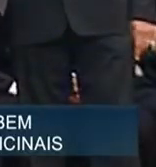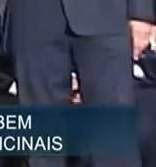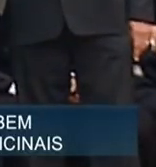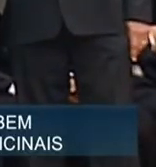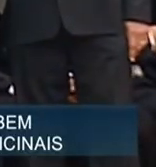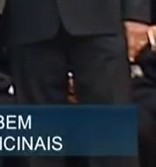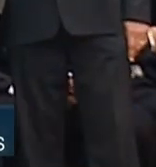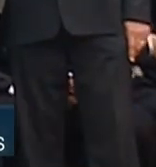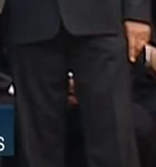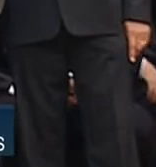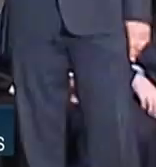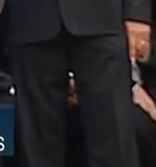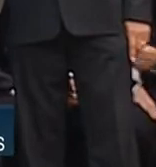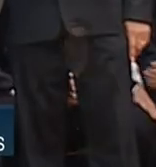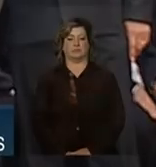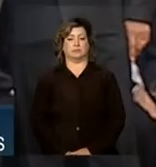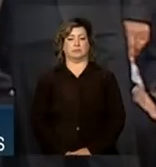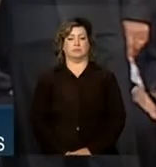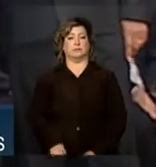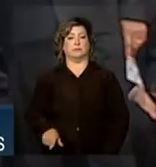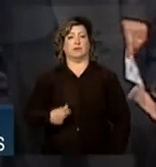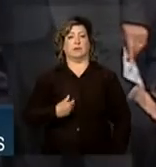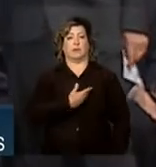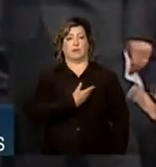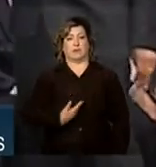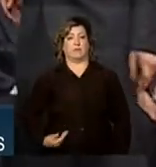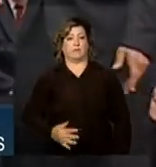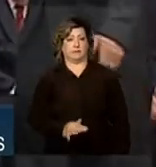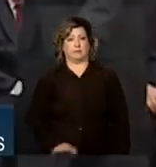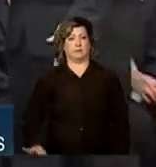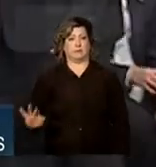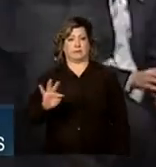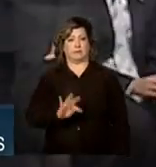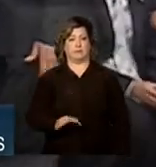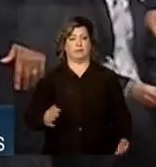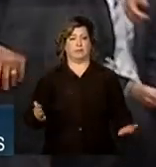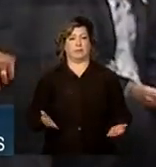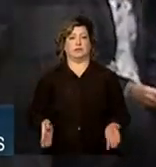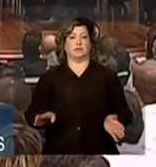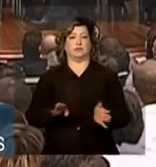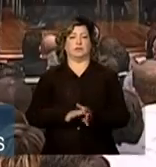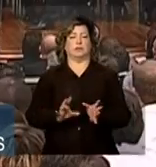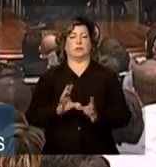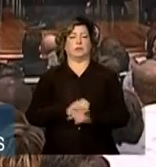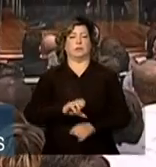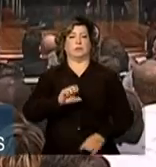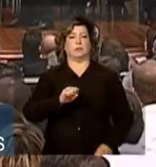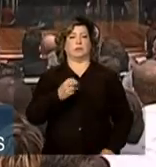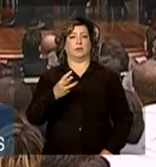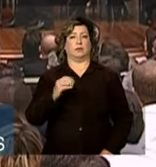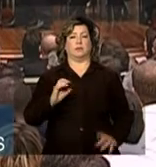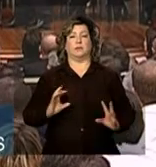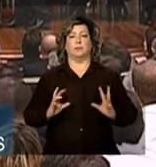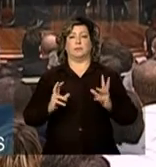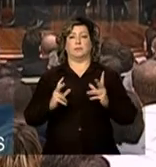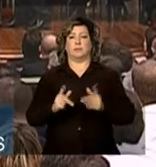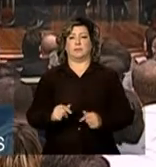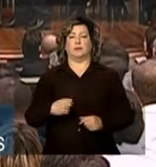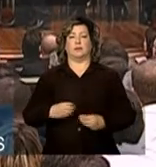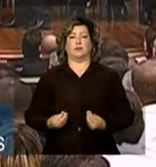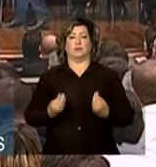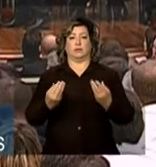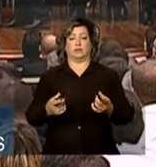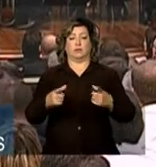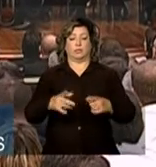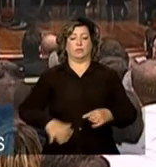Com essa entrega, o governo federal chega a 830 máquinas doadas a municípios do Rio